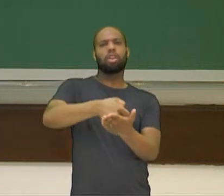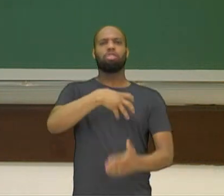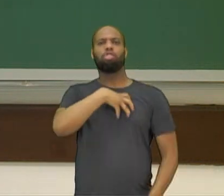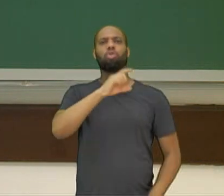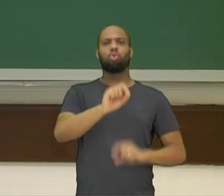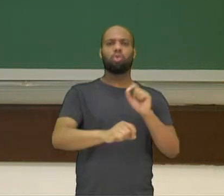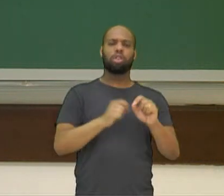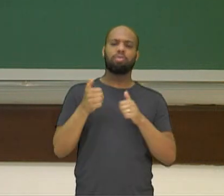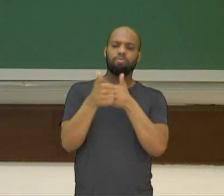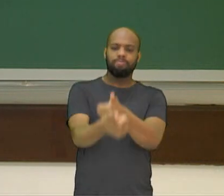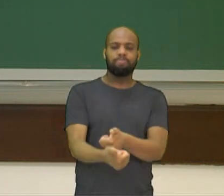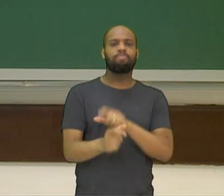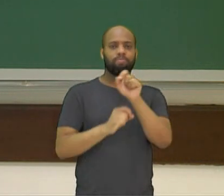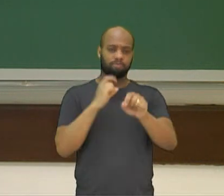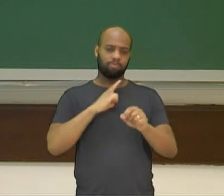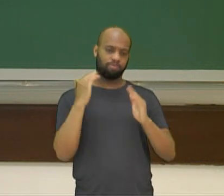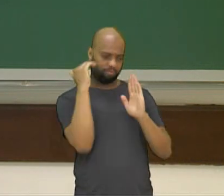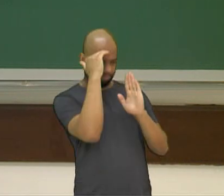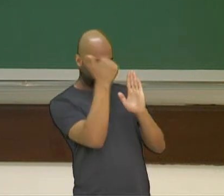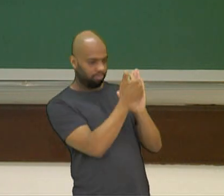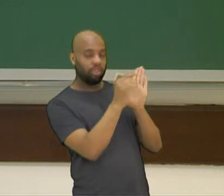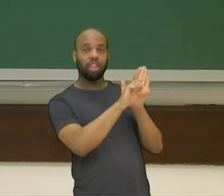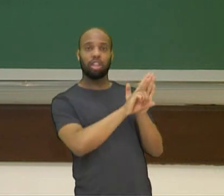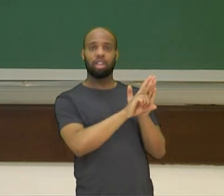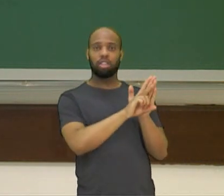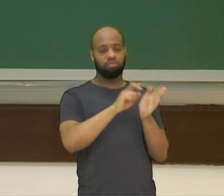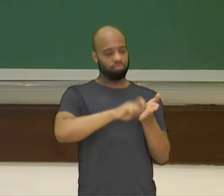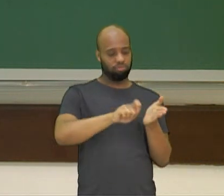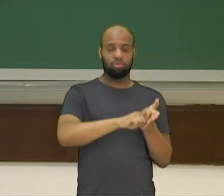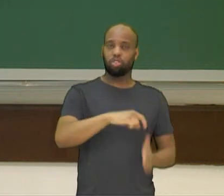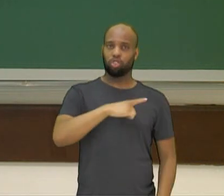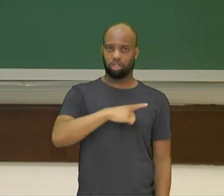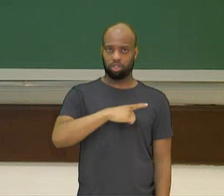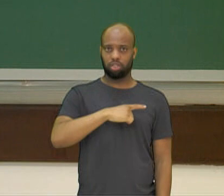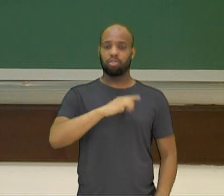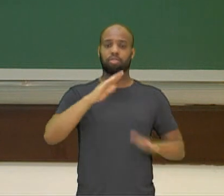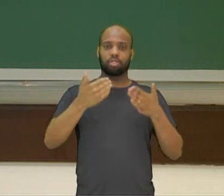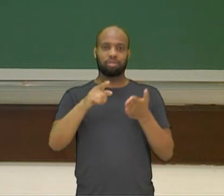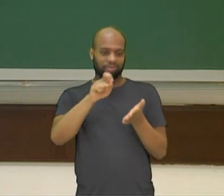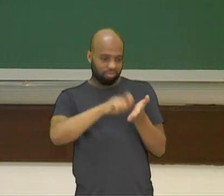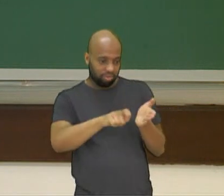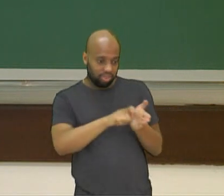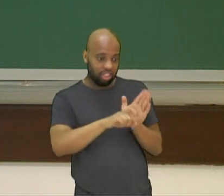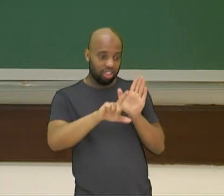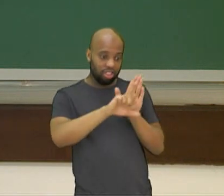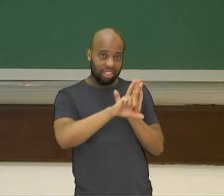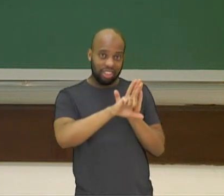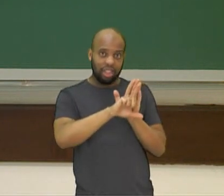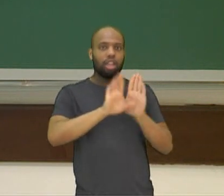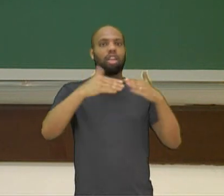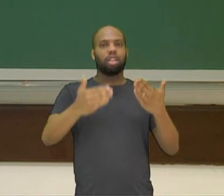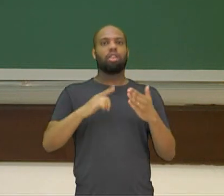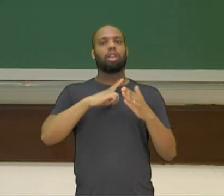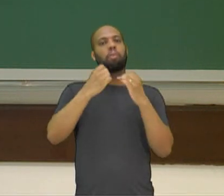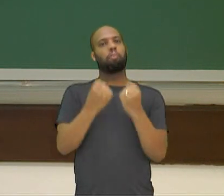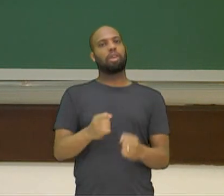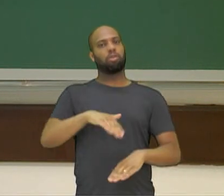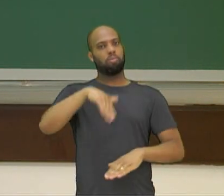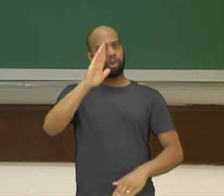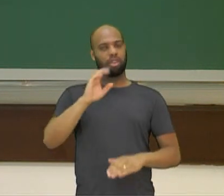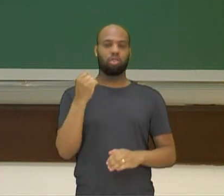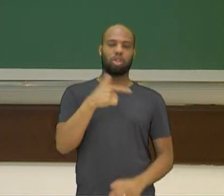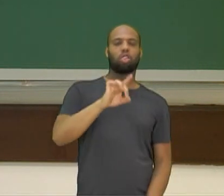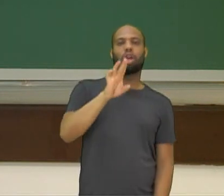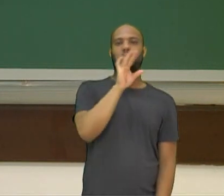forma, a seguir o que estava ali na lei, já que era uma norma escrita. Então, quando você escreve em forma de lei, o peso é bem maior do